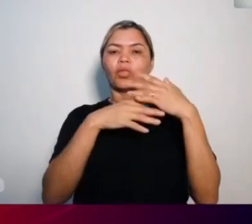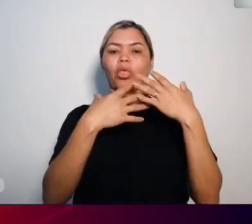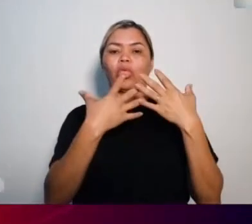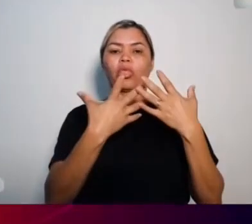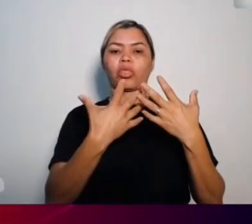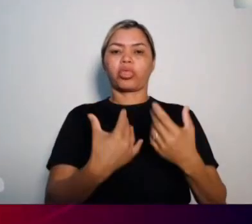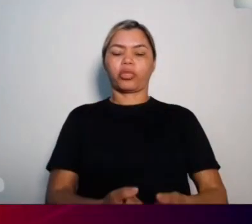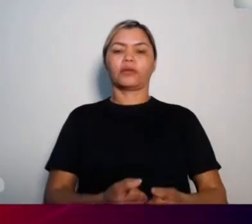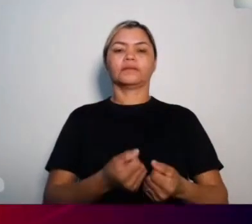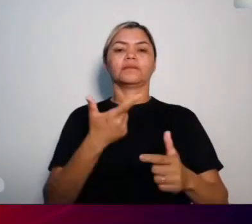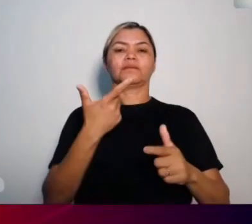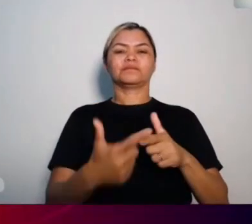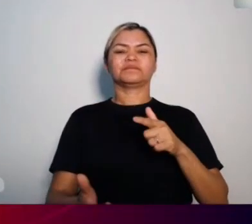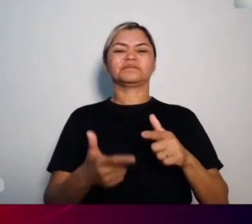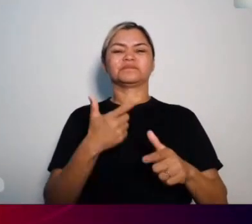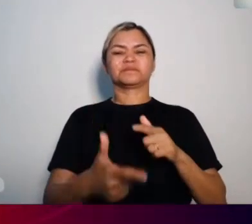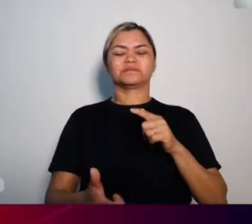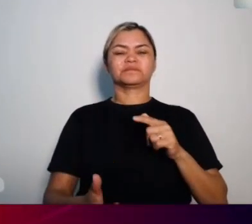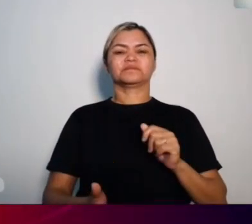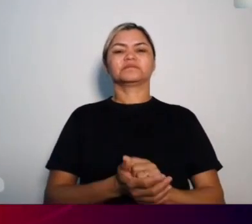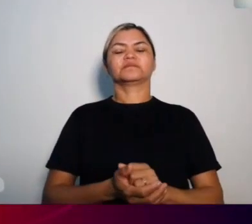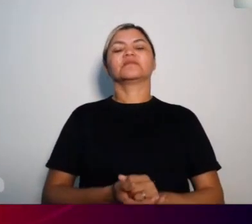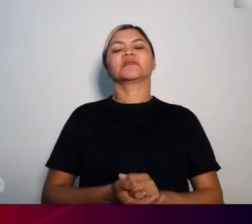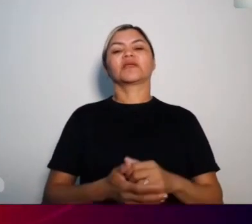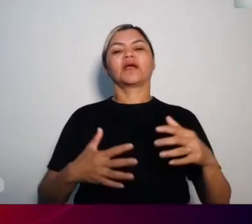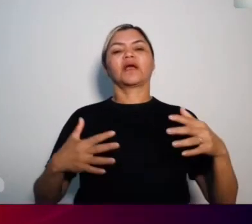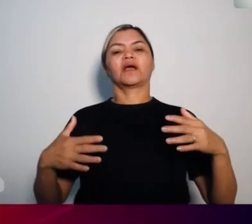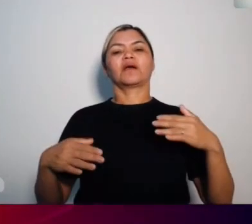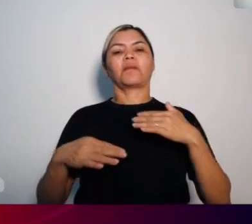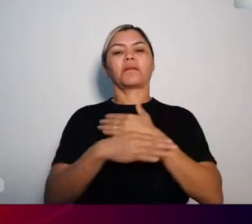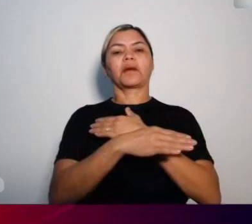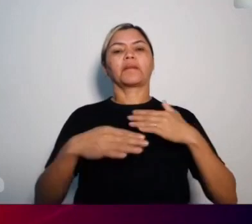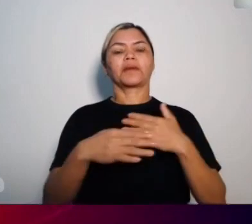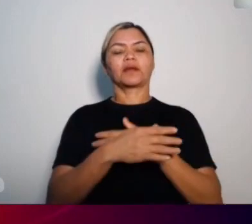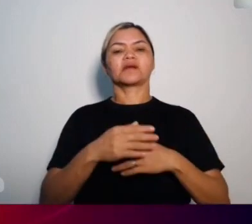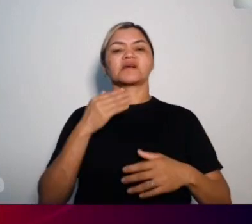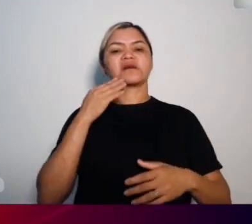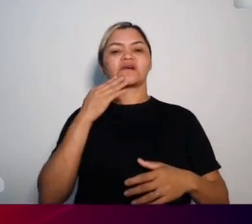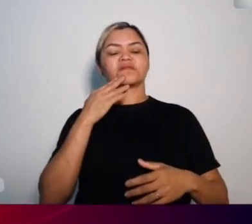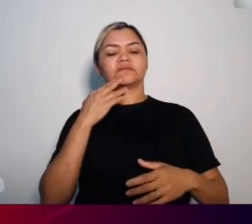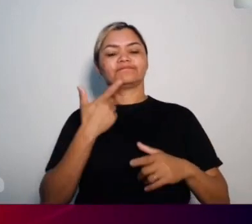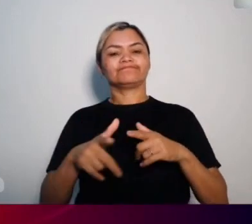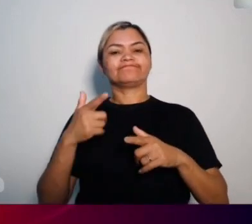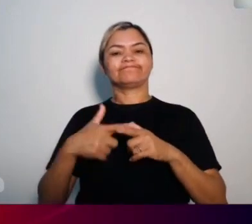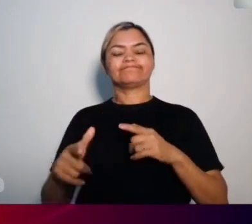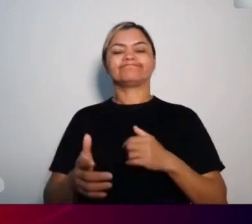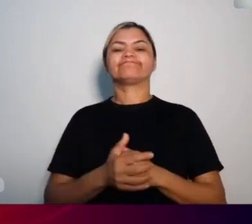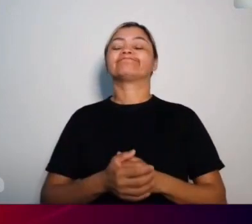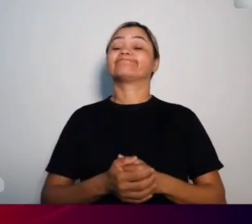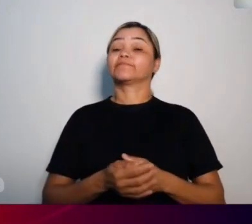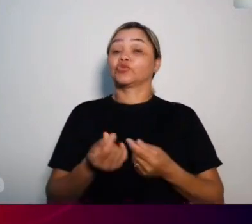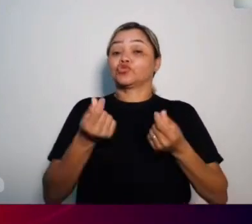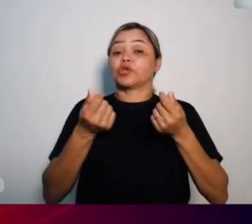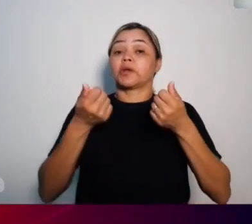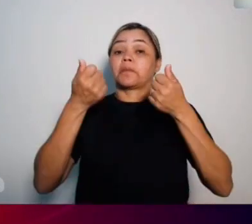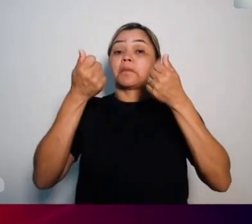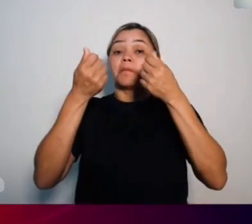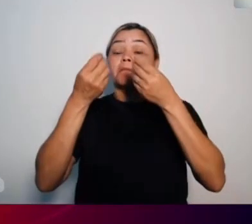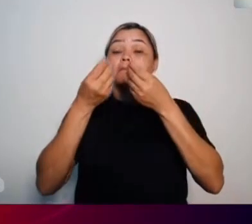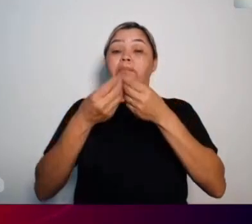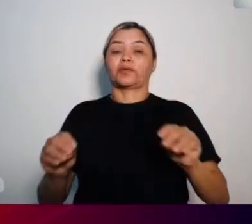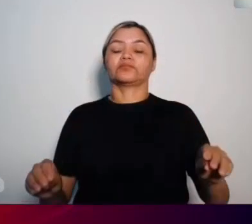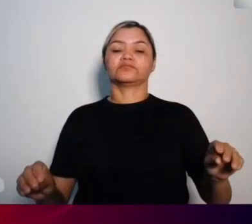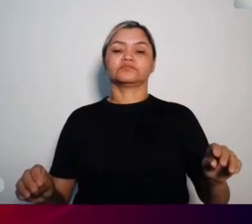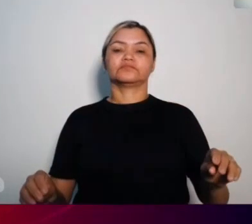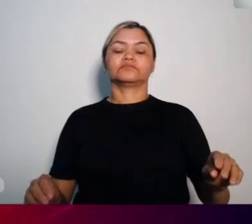afunda e atrapalha o trânsito. Sem falar o dinheiro público que acaba indo para o ralo